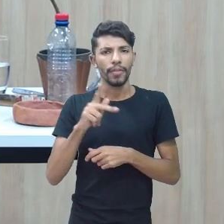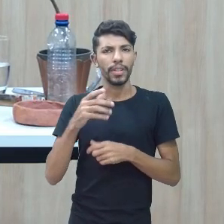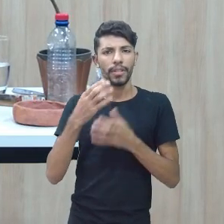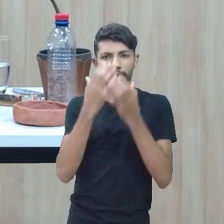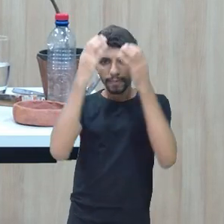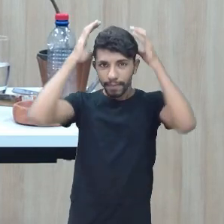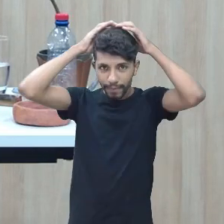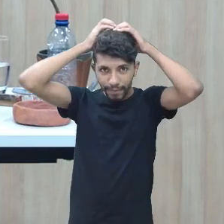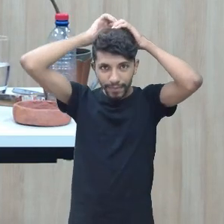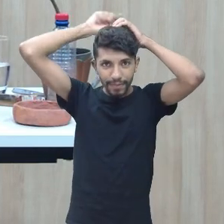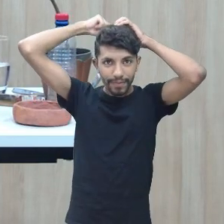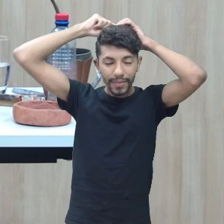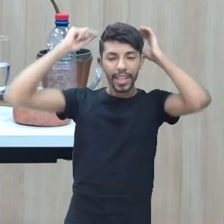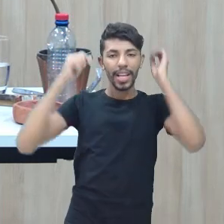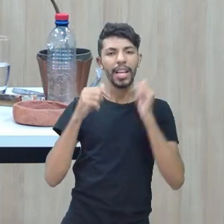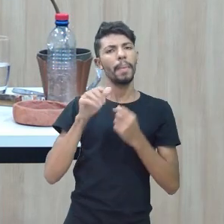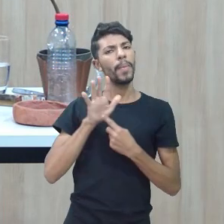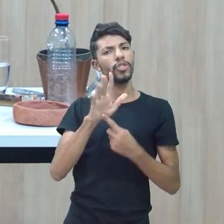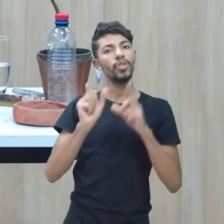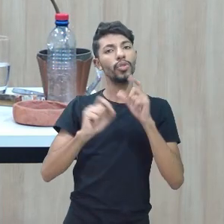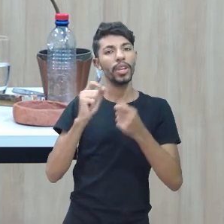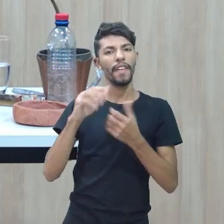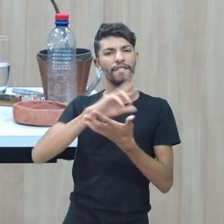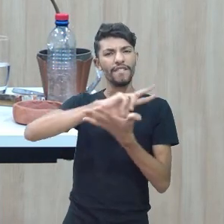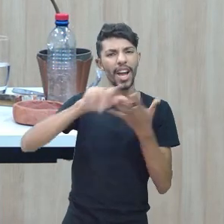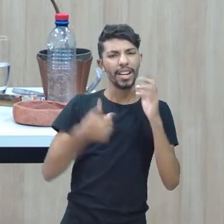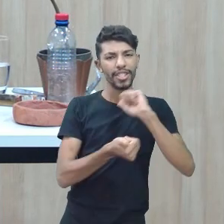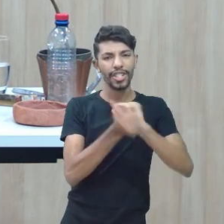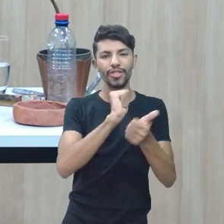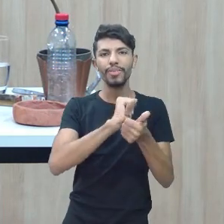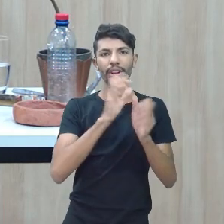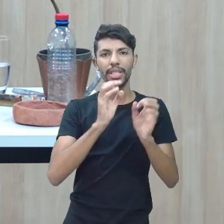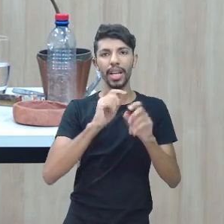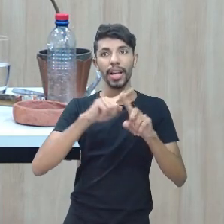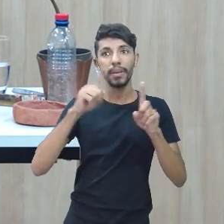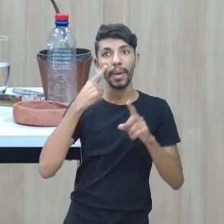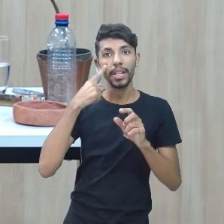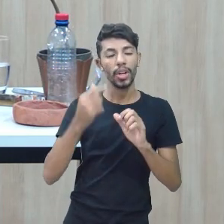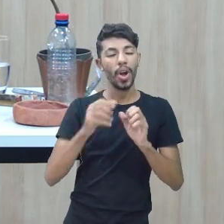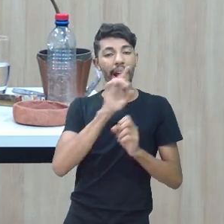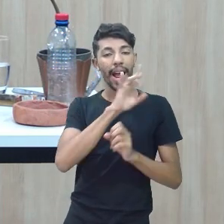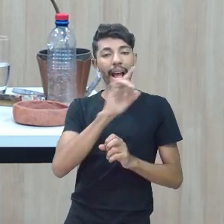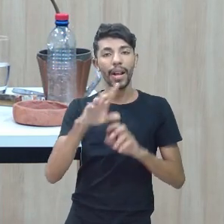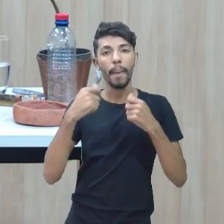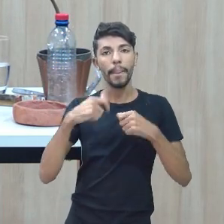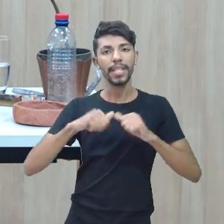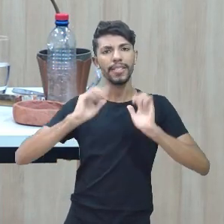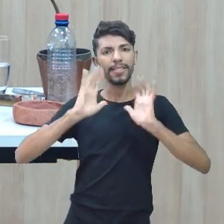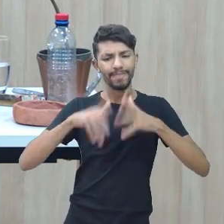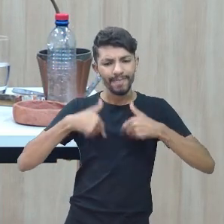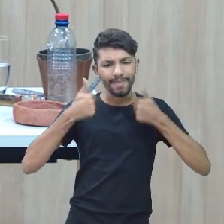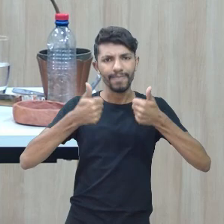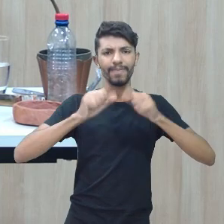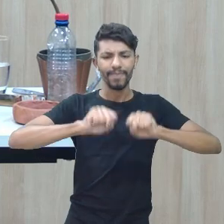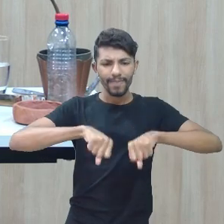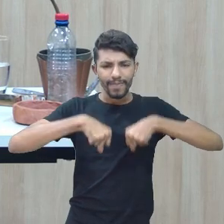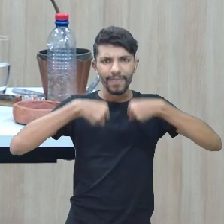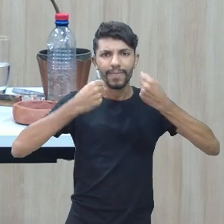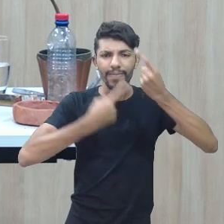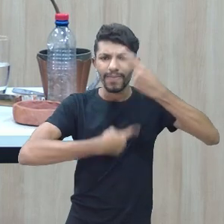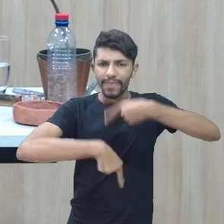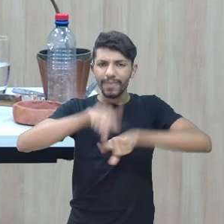esportes sempre mostrando, né, que cada um teria que dar o seu melhor. A importância ali é